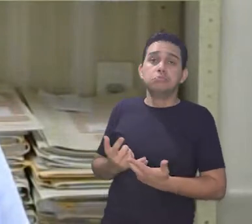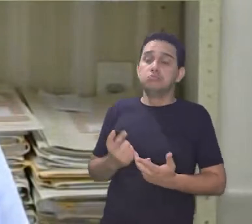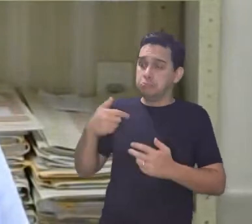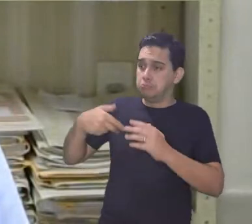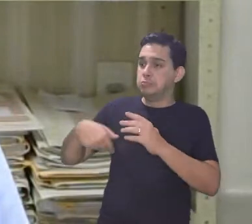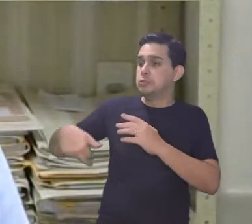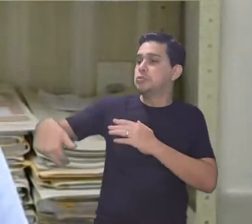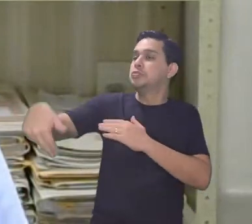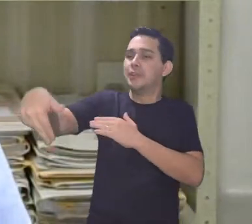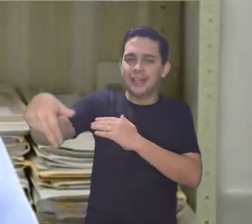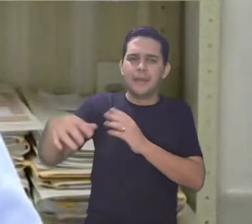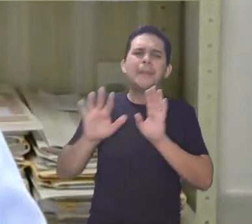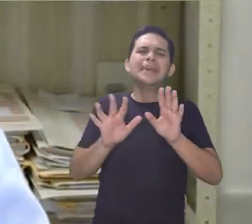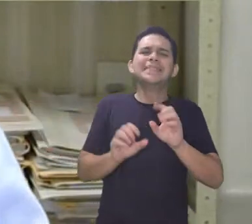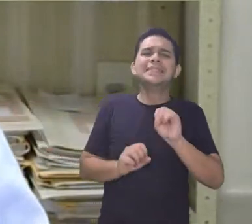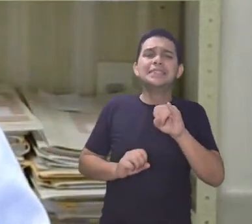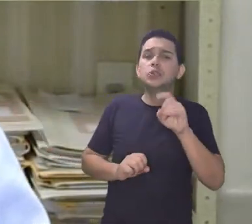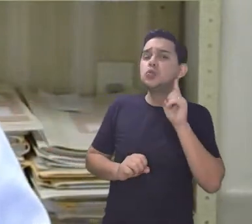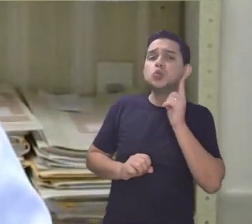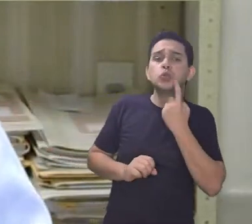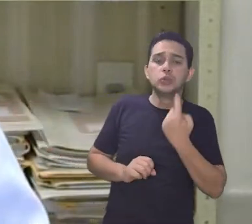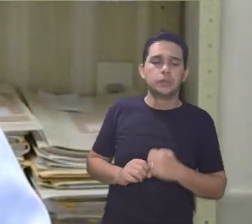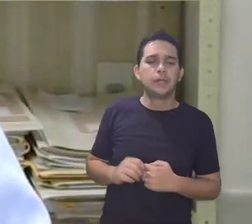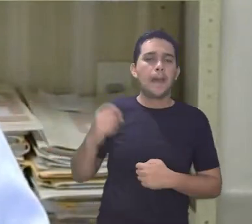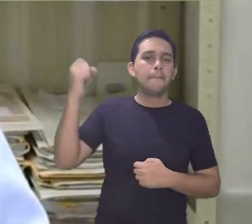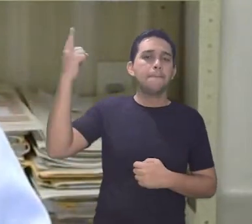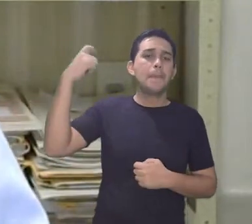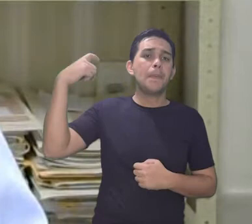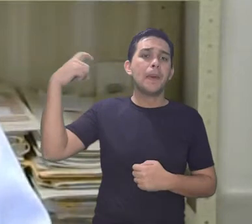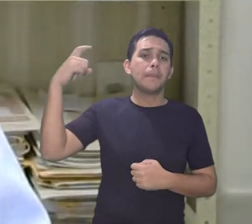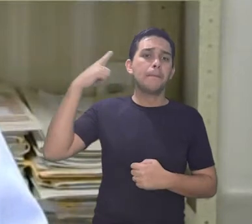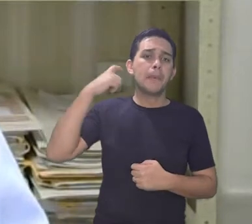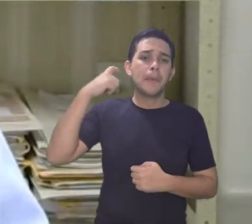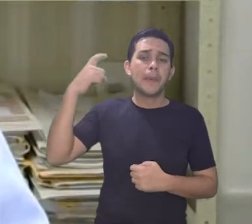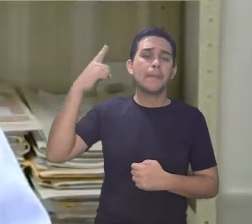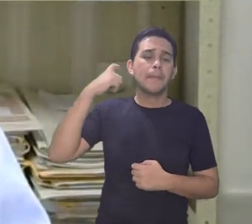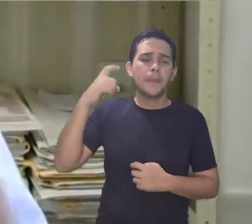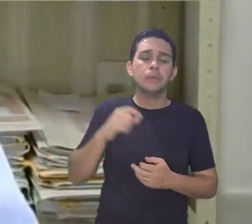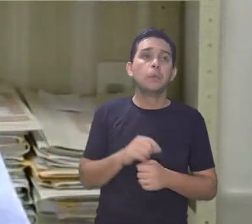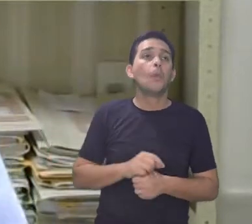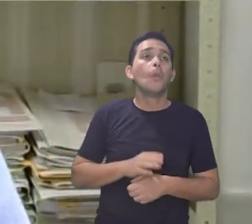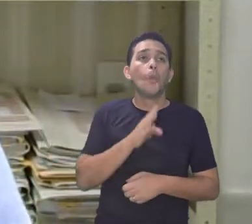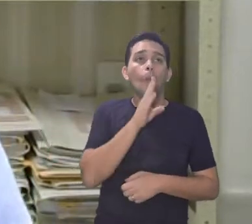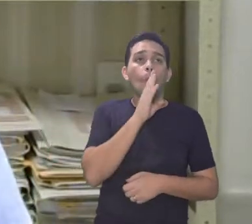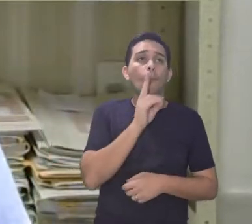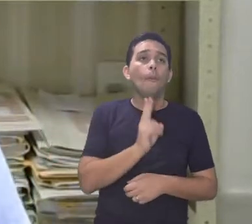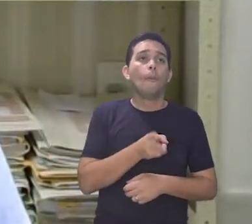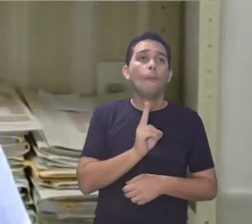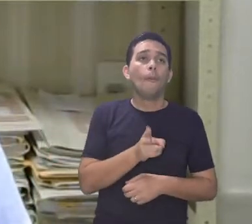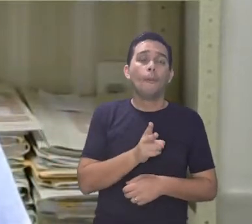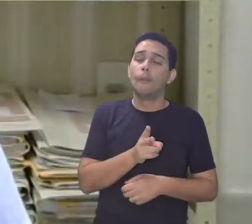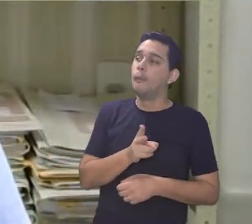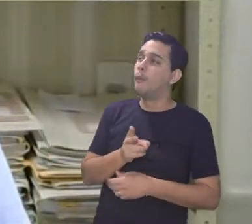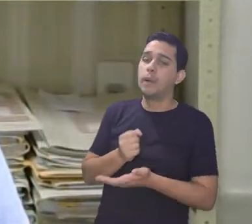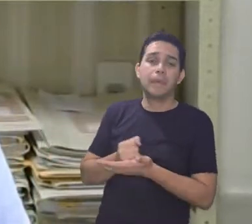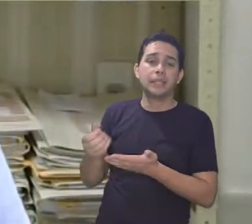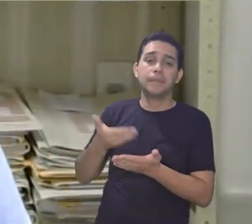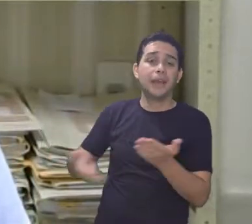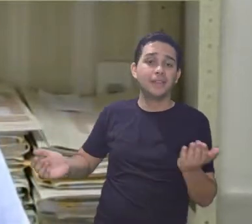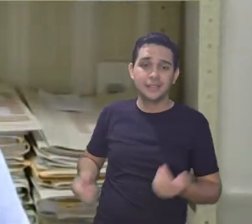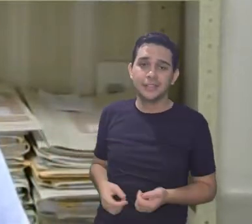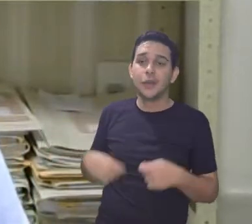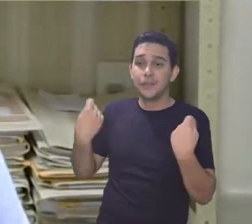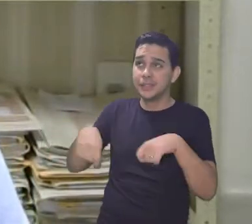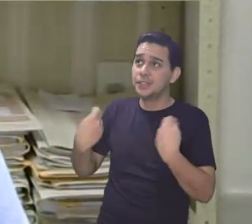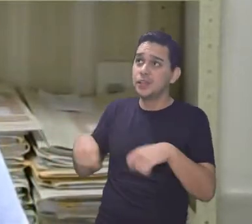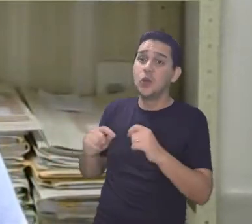ouve que chegou a vez dela. Então, sempre para acessibilidade plena, pelo menos 2 métodos sensoriais devem ser adotados. Eu acho